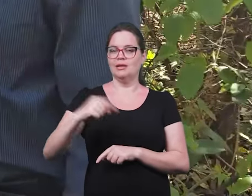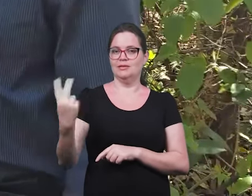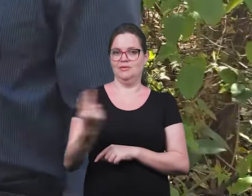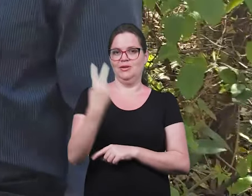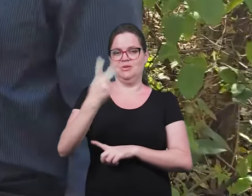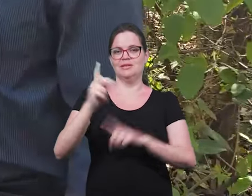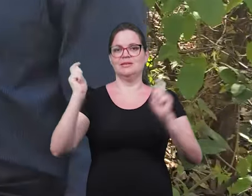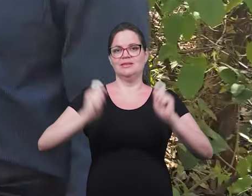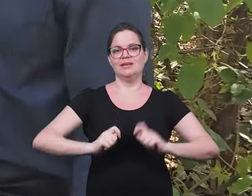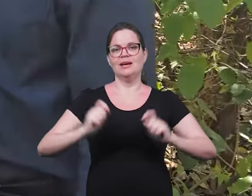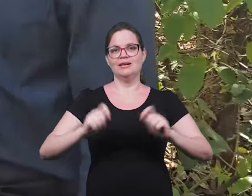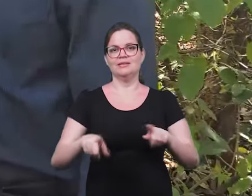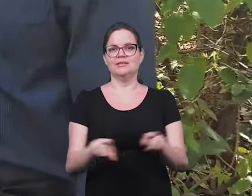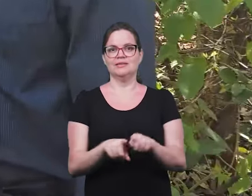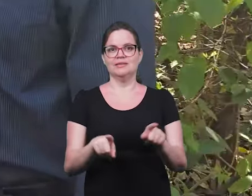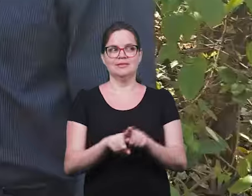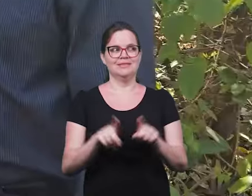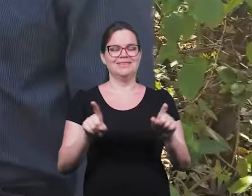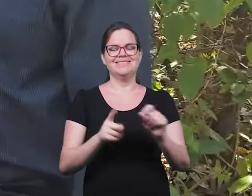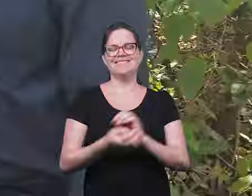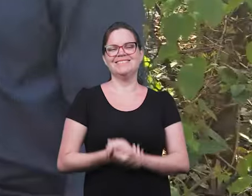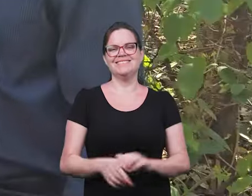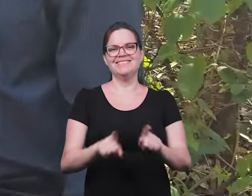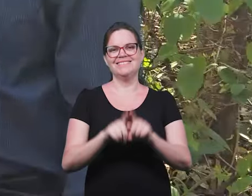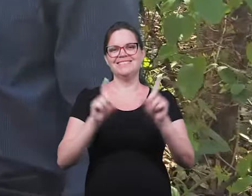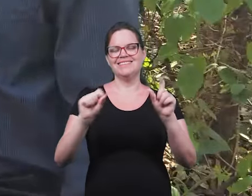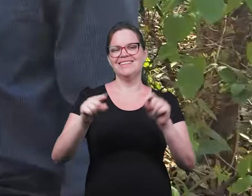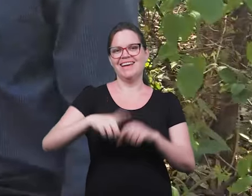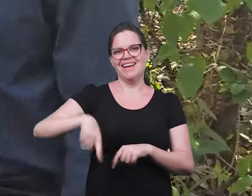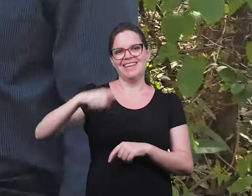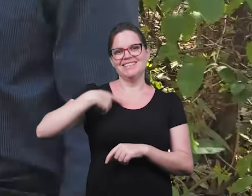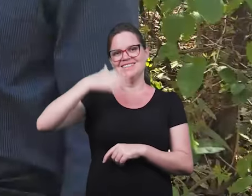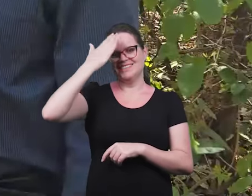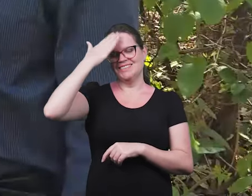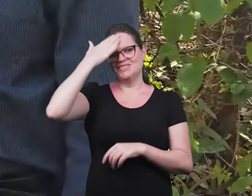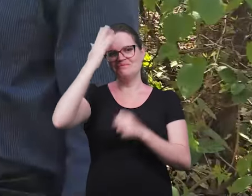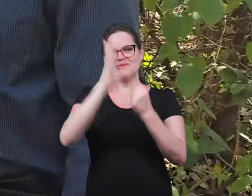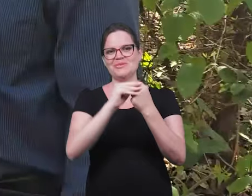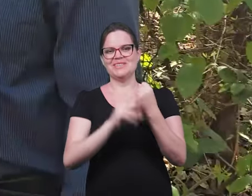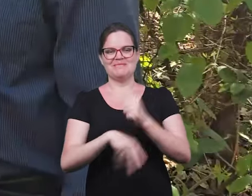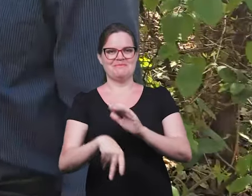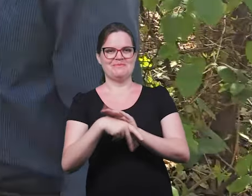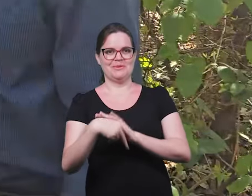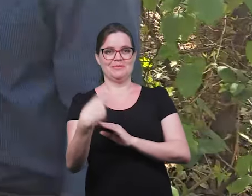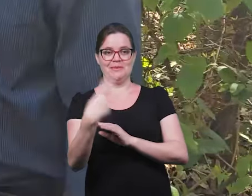mais valorizadas, que eles usassem esse conhecimento deles para